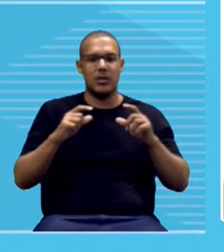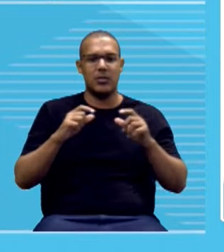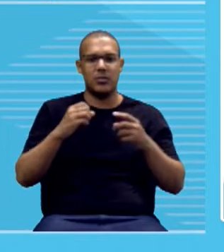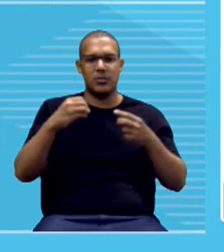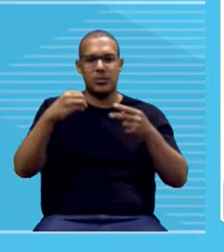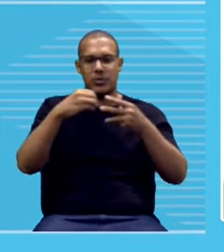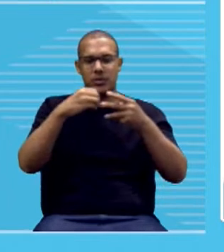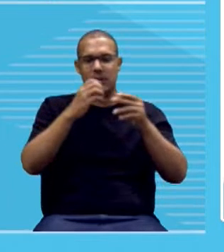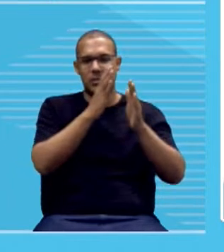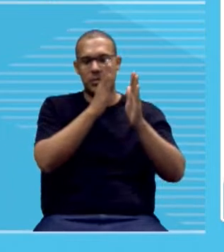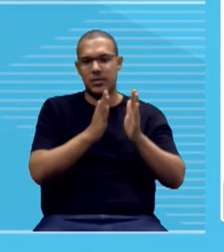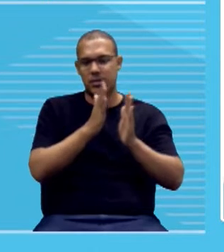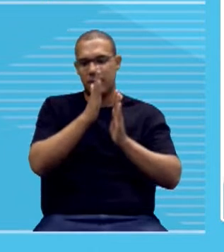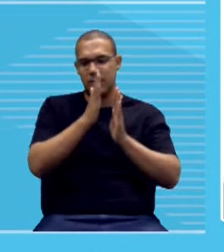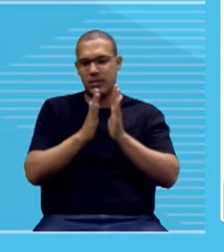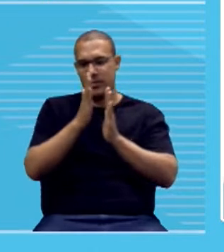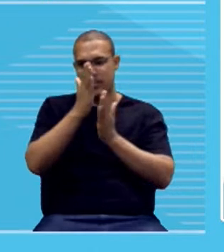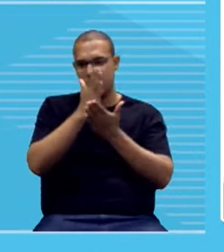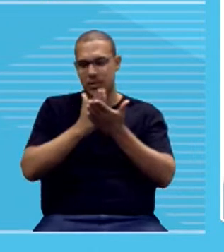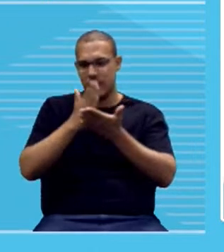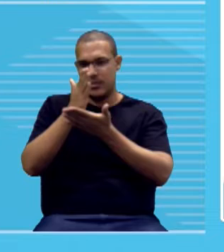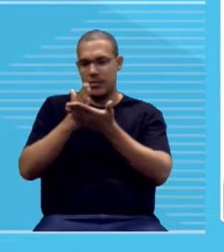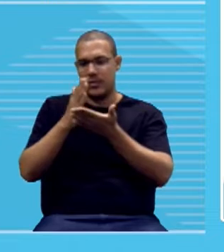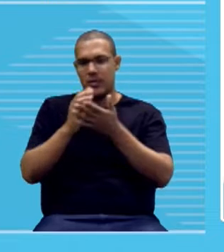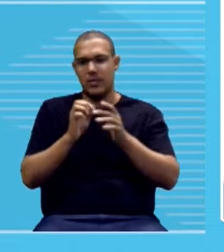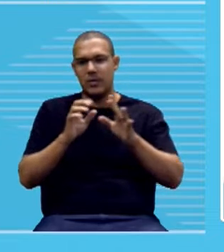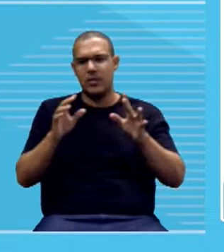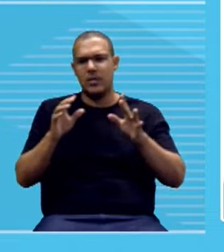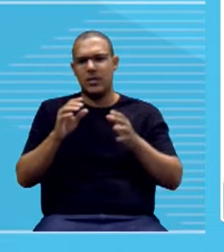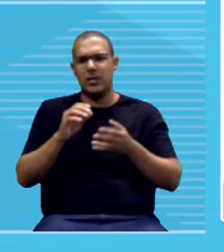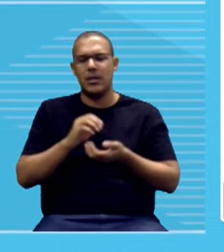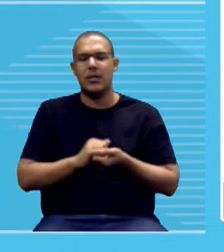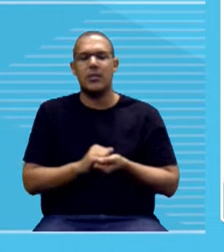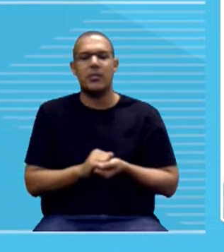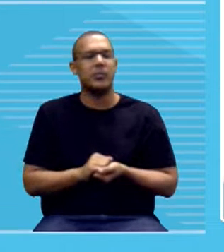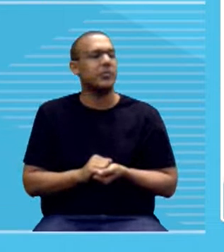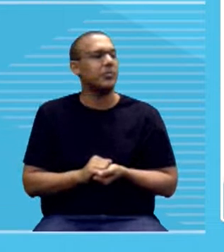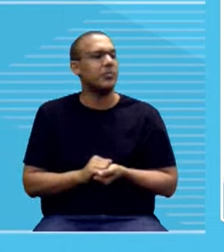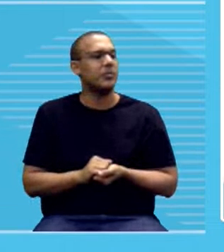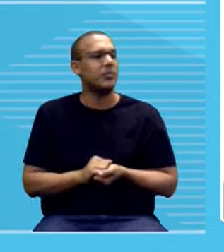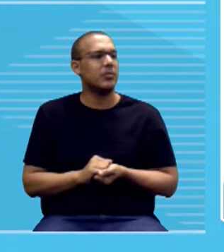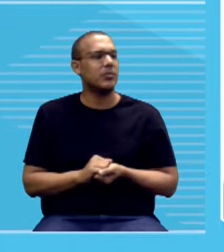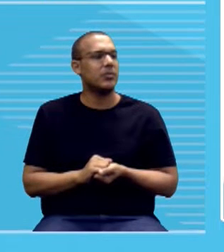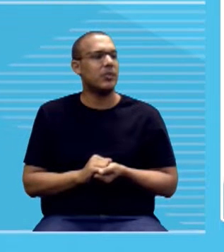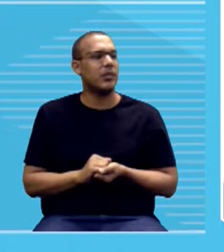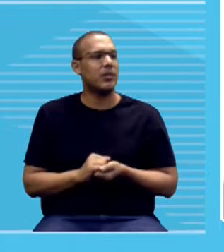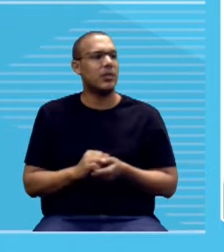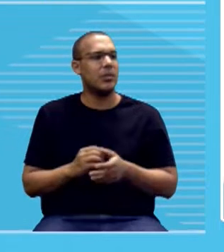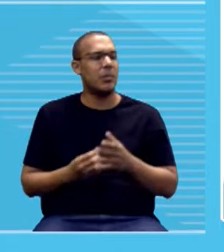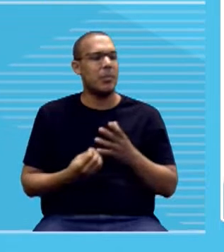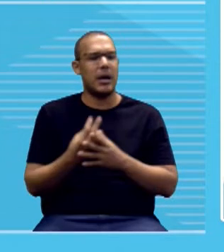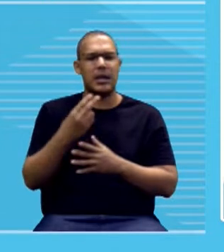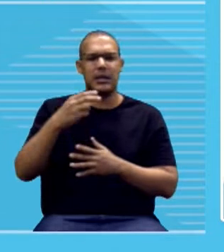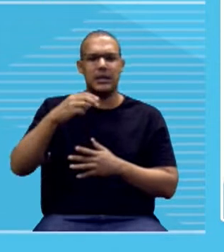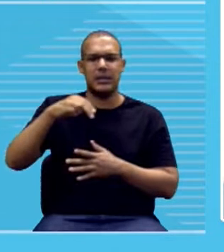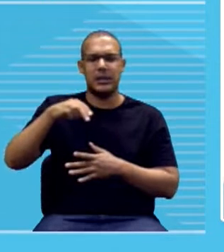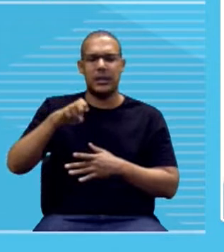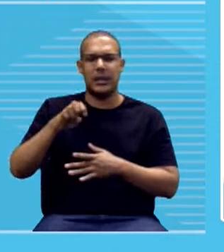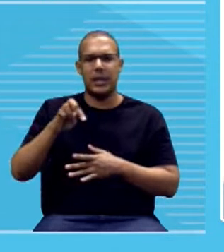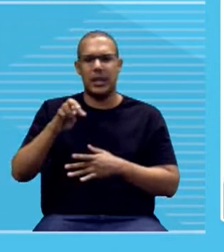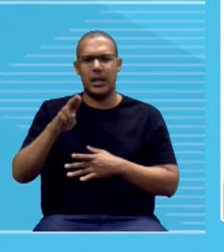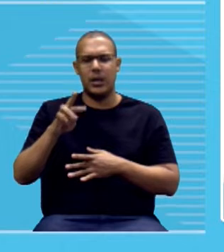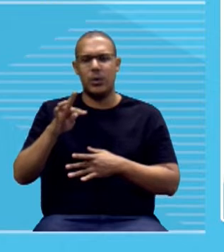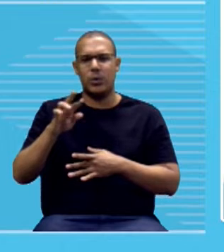urânio se dividem, liberando nêutrons que se aquecem. O processo continua gerando mais nêutrons e ainda mais calor. Você